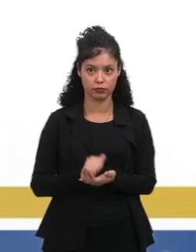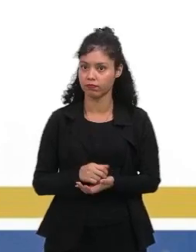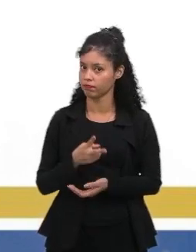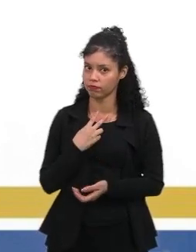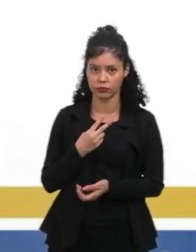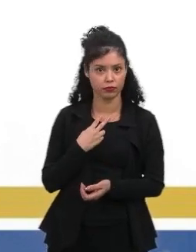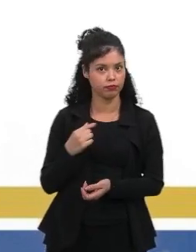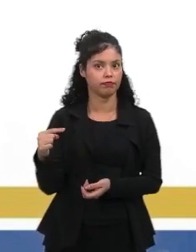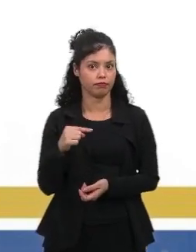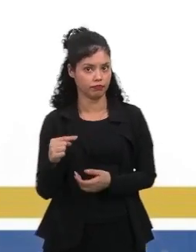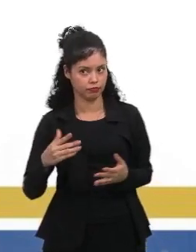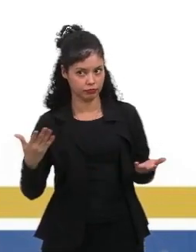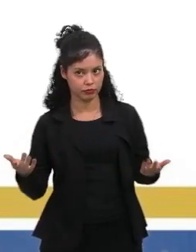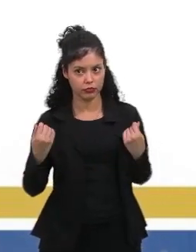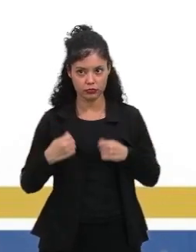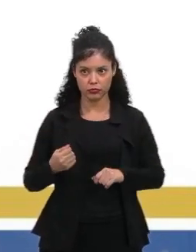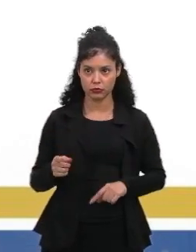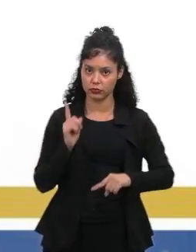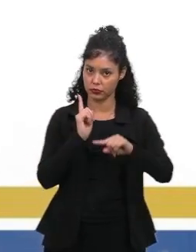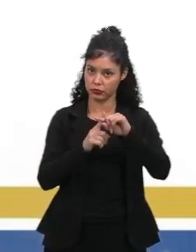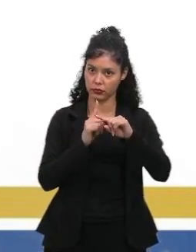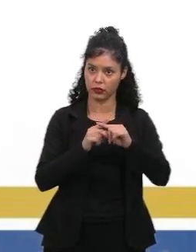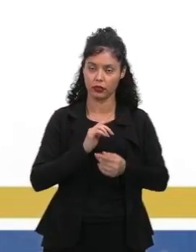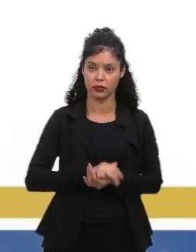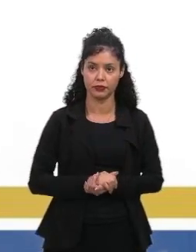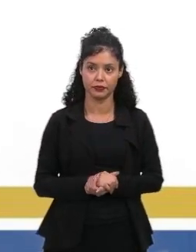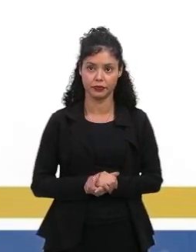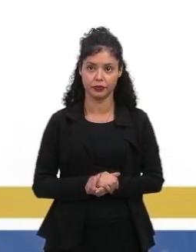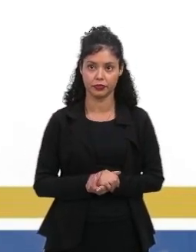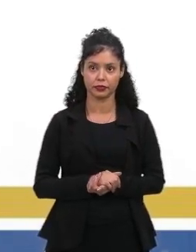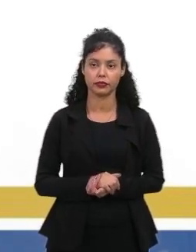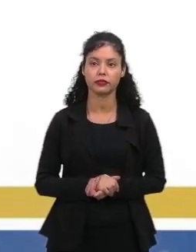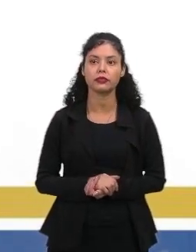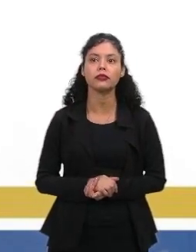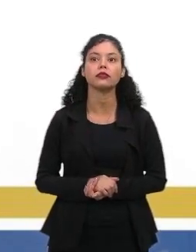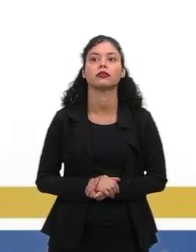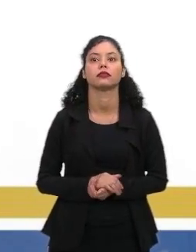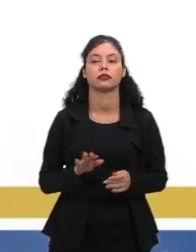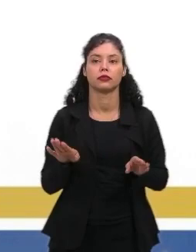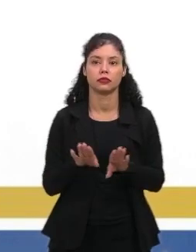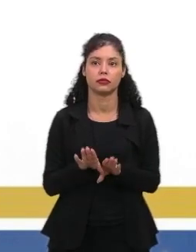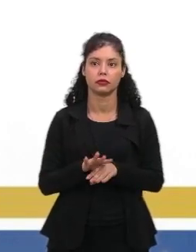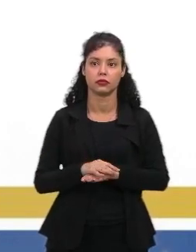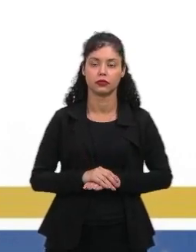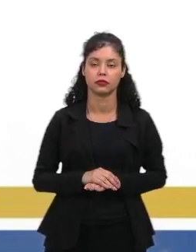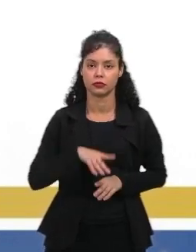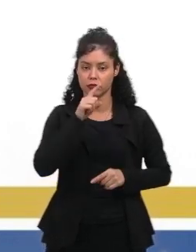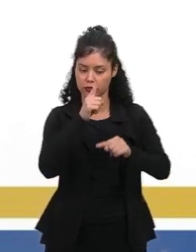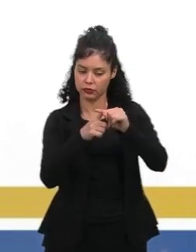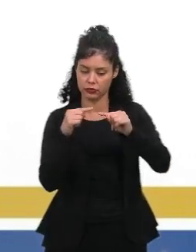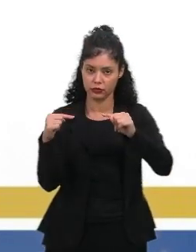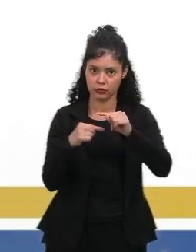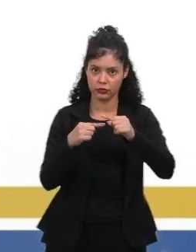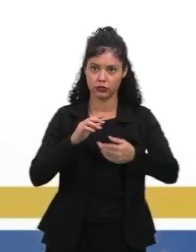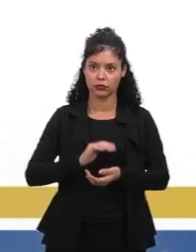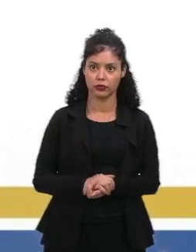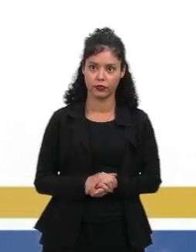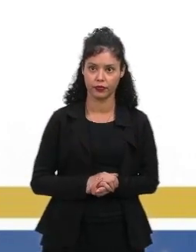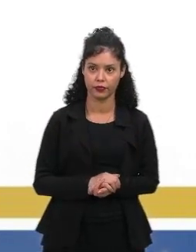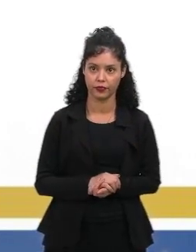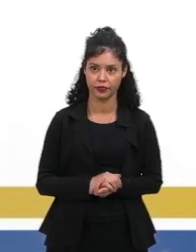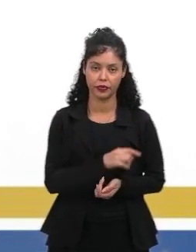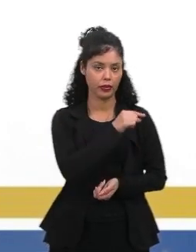vai ser negativa. Ela tem que ser positiva. Então, não vou utilizar esse valor de mais. Esse mais ou menos, vou utilizar apenas aqui o